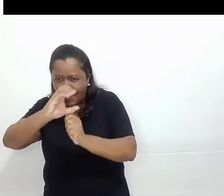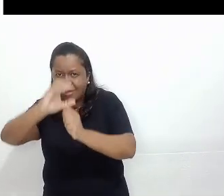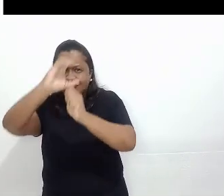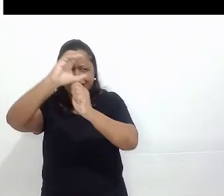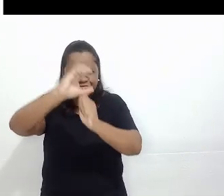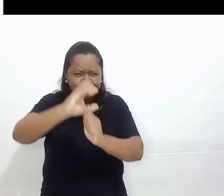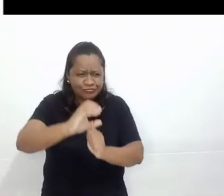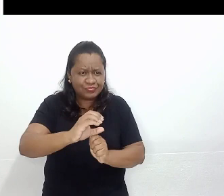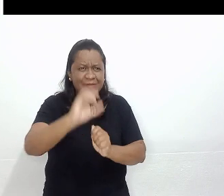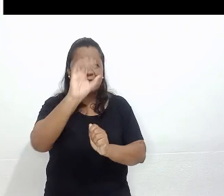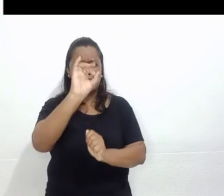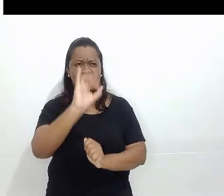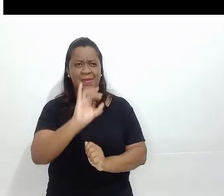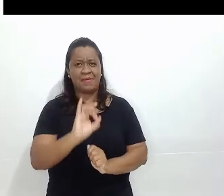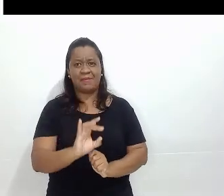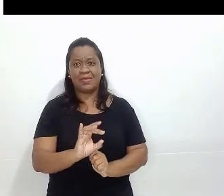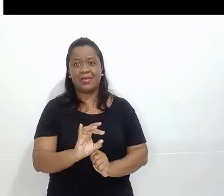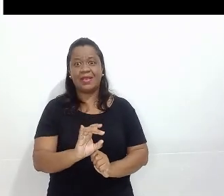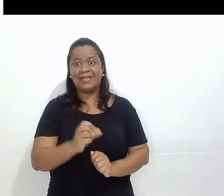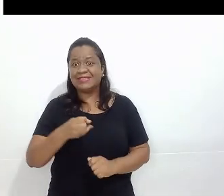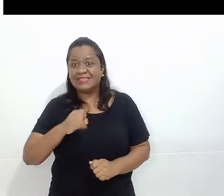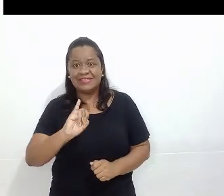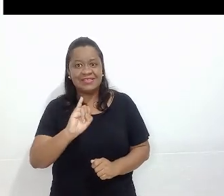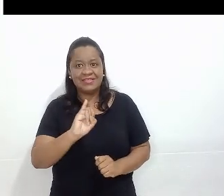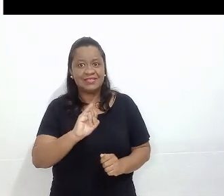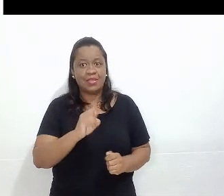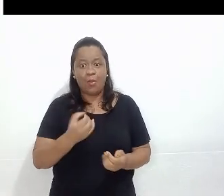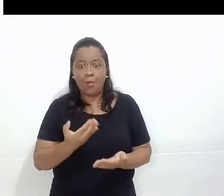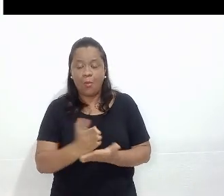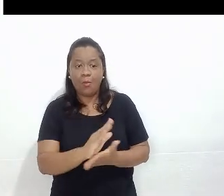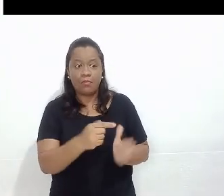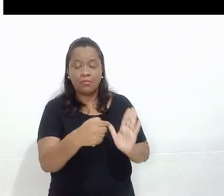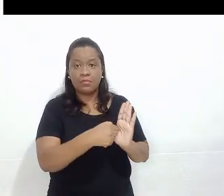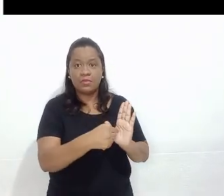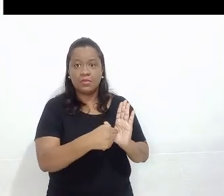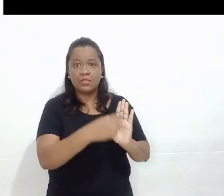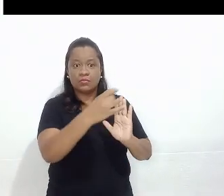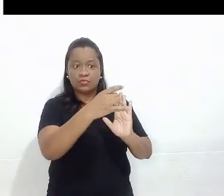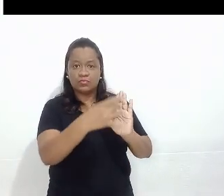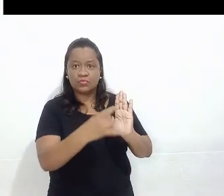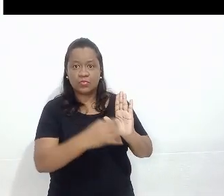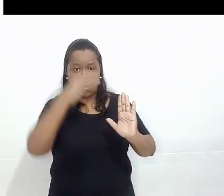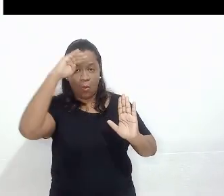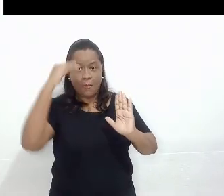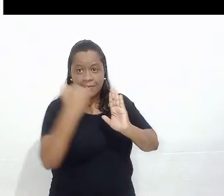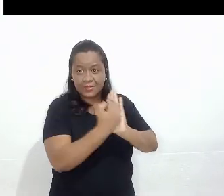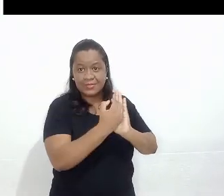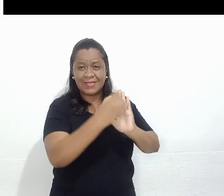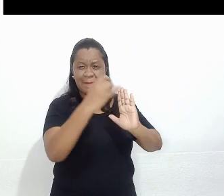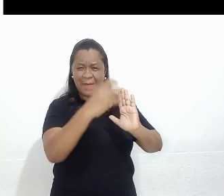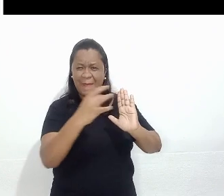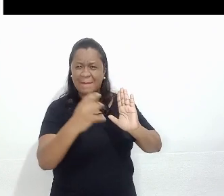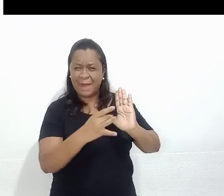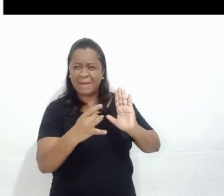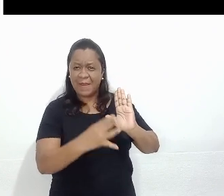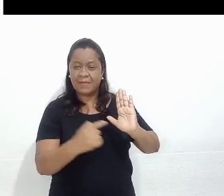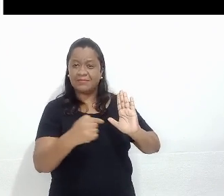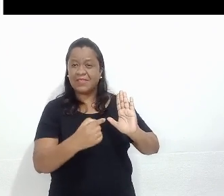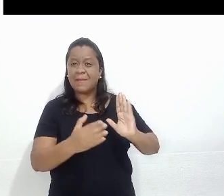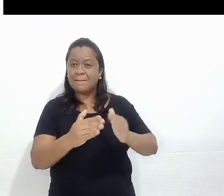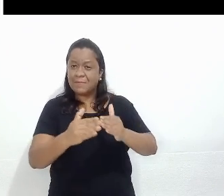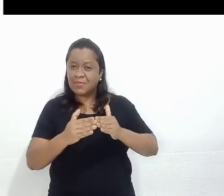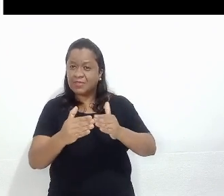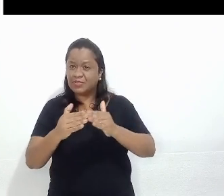lá, eles nem olham mais para o nosso projeto, entendeu? Tem que cumprir tudo aquilo exatamente como eles pediram, tem que estar tudo